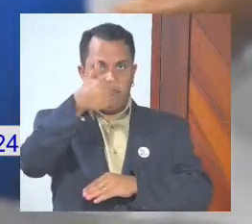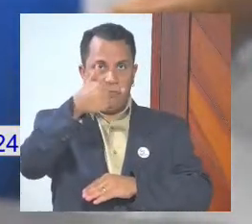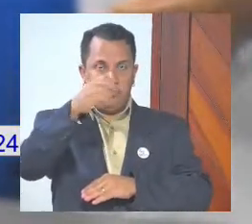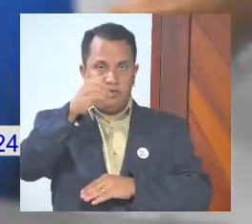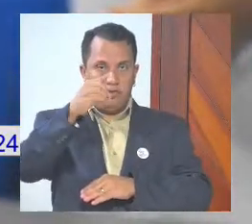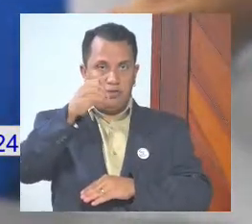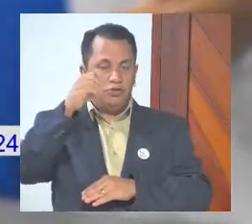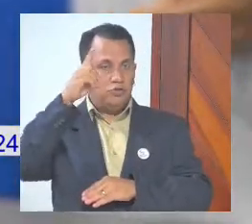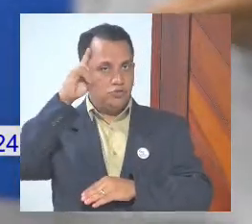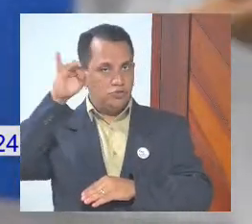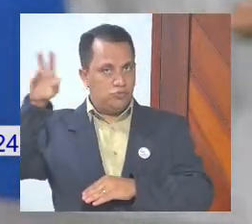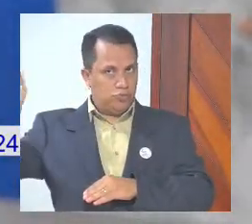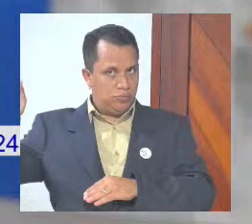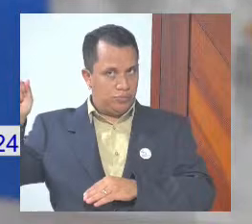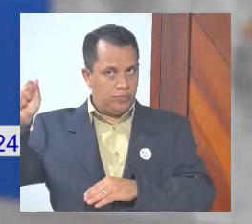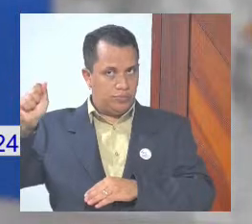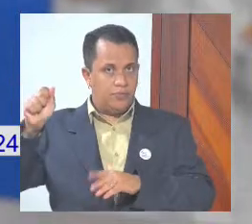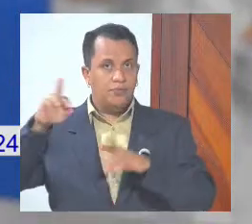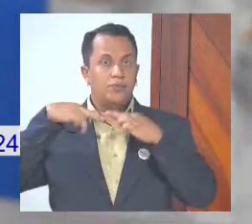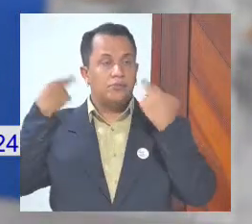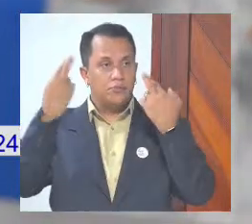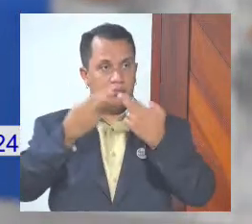dias por sessão legislativa.